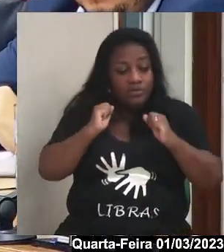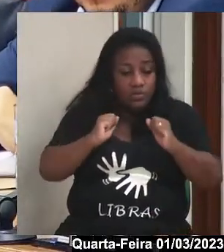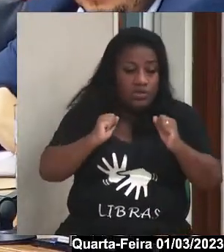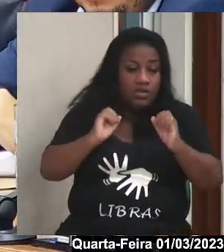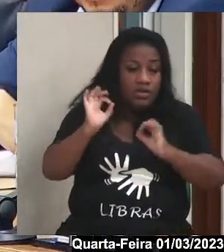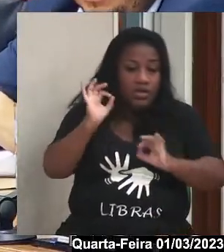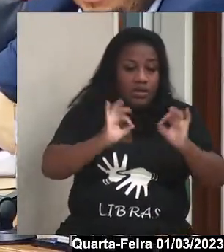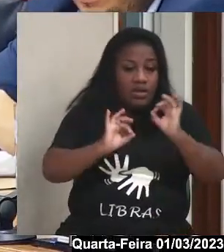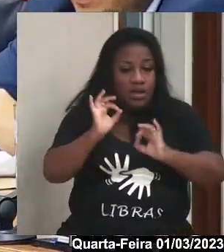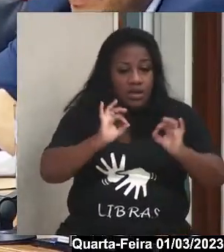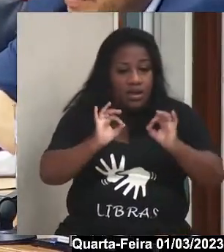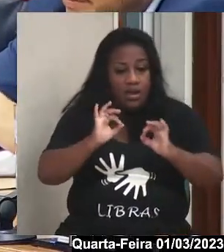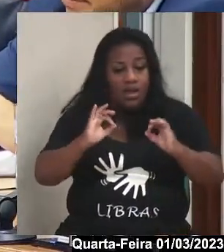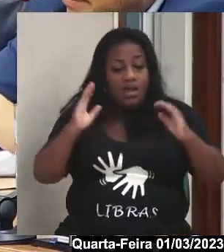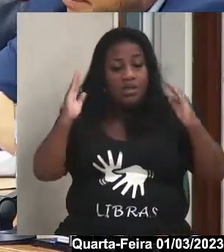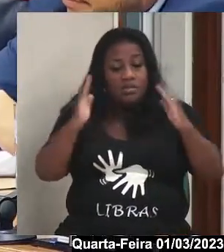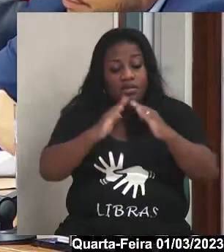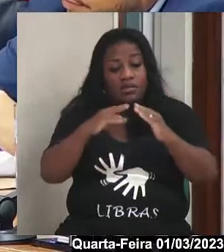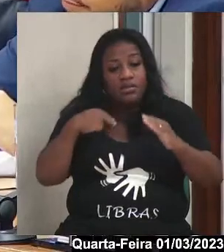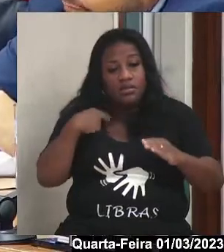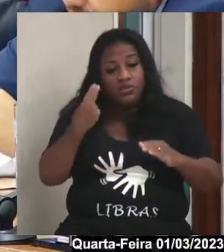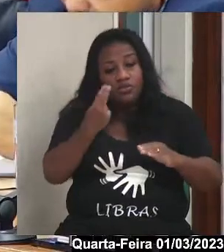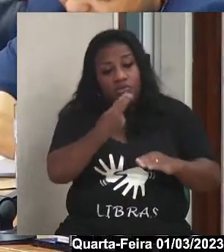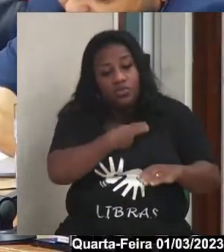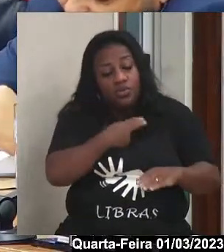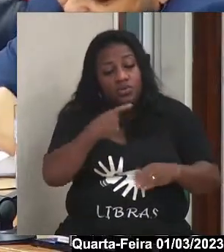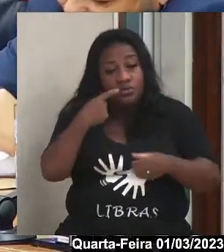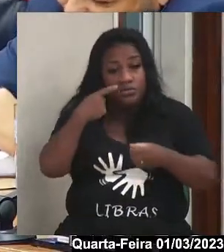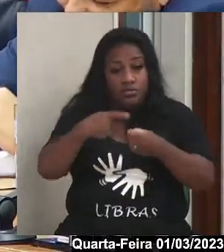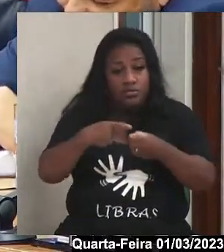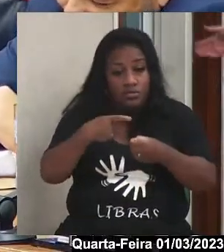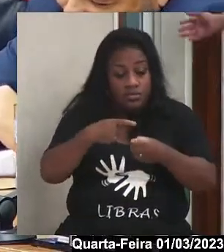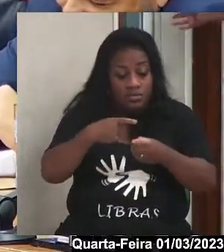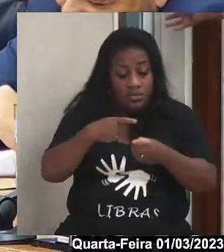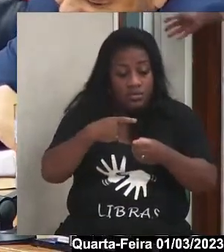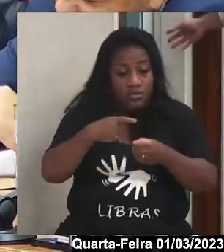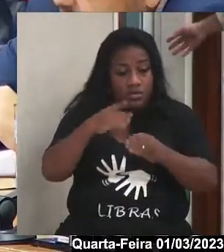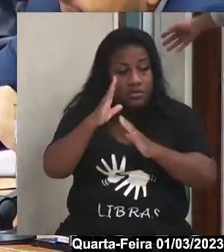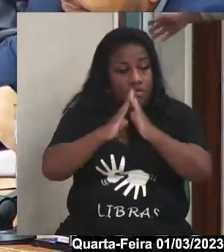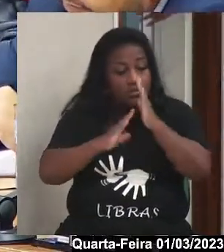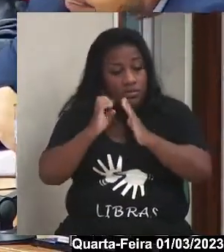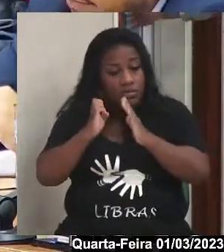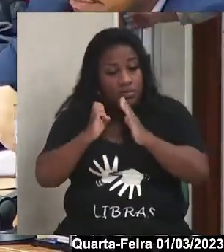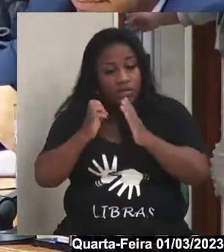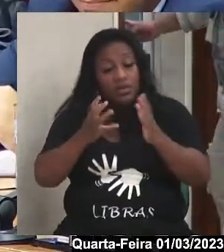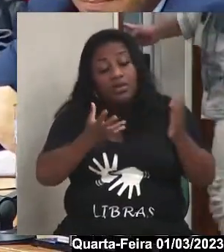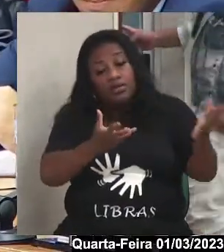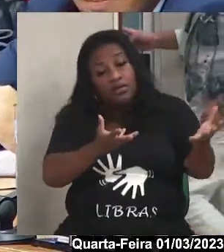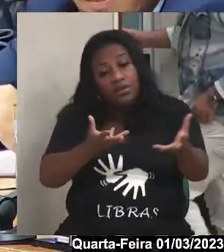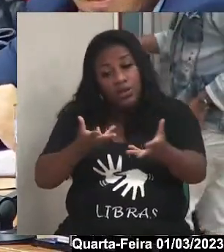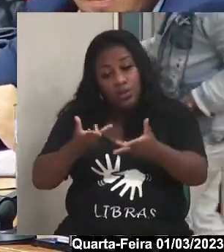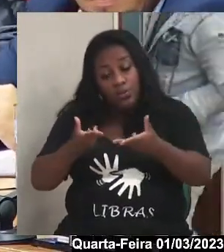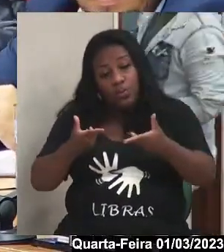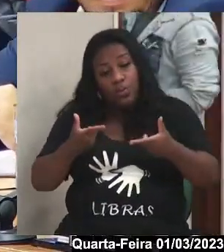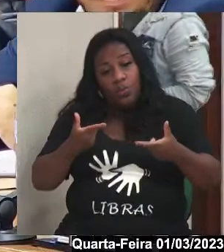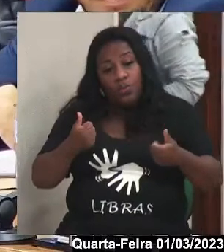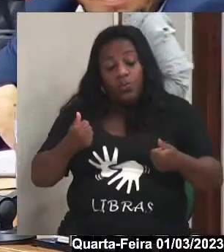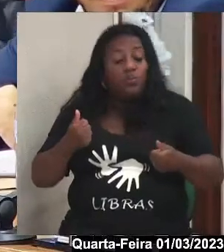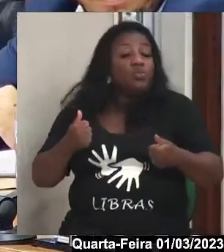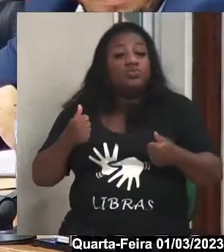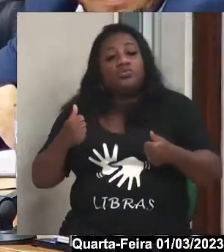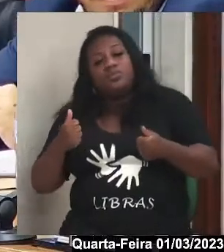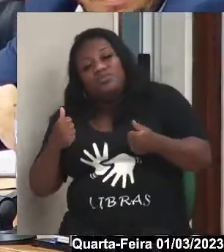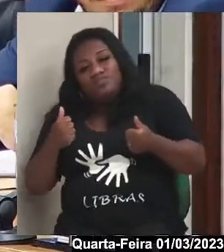regularizar as casas da nossa cidade. E também quero falar aqui agora para vocês e fazer um convite